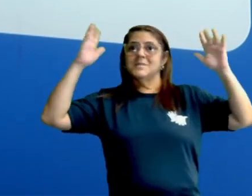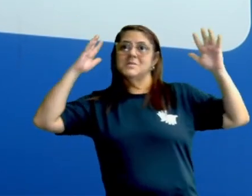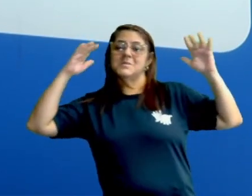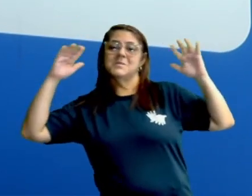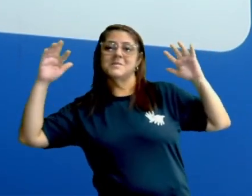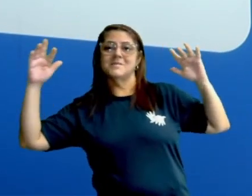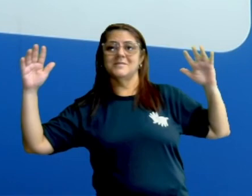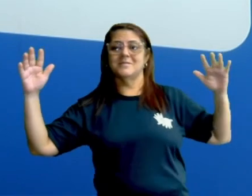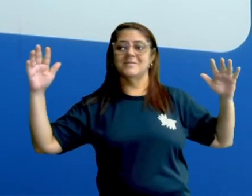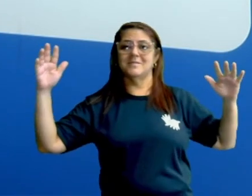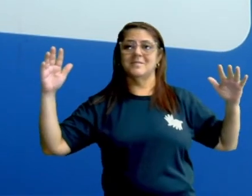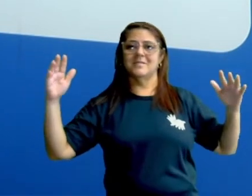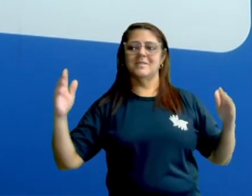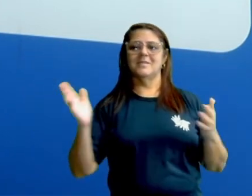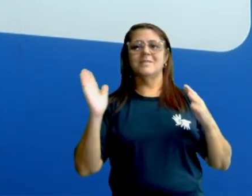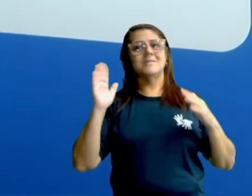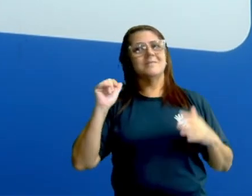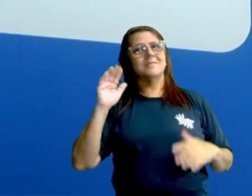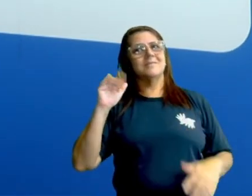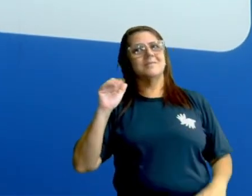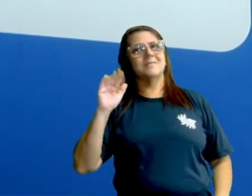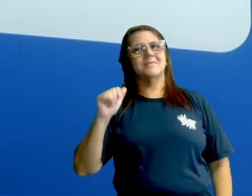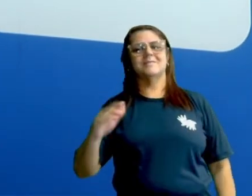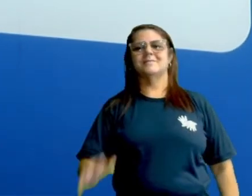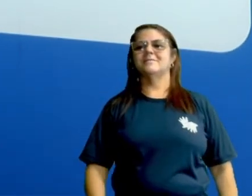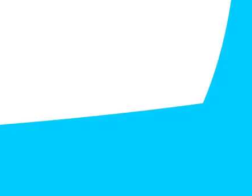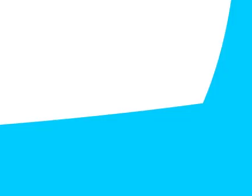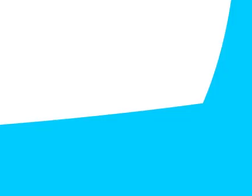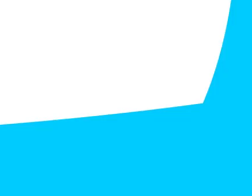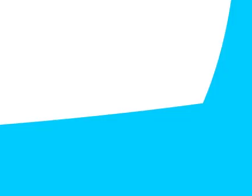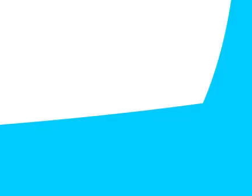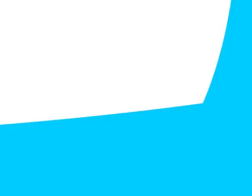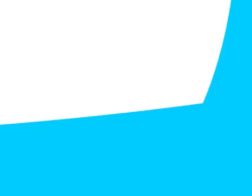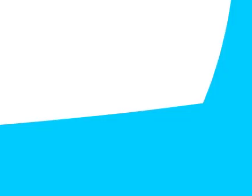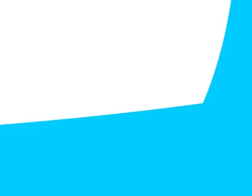Grande abraço e até a próxima aula. Tchau, tchau!